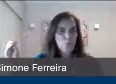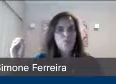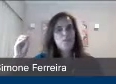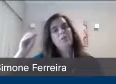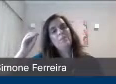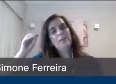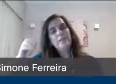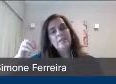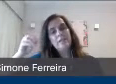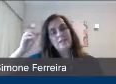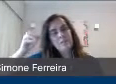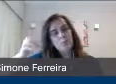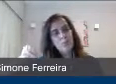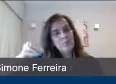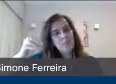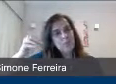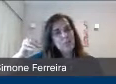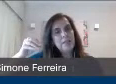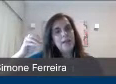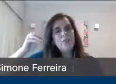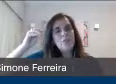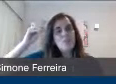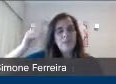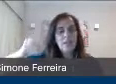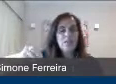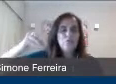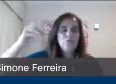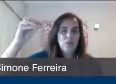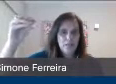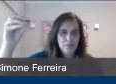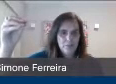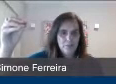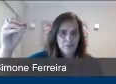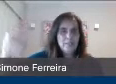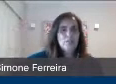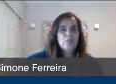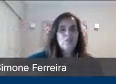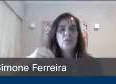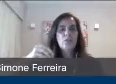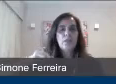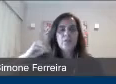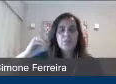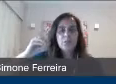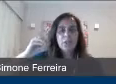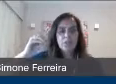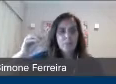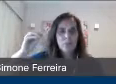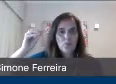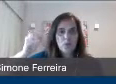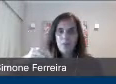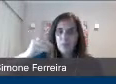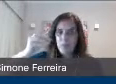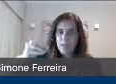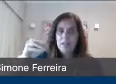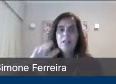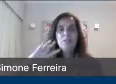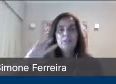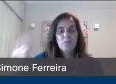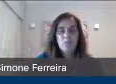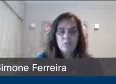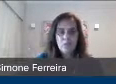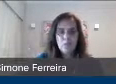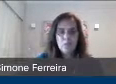outubro, estão abertas as inscrições para a modalidade mestrado e doutorado. Se vocês forem no site eduqueixo.org.br,